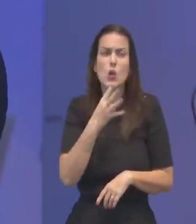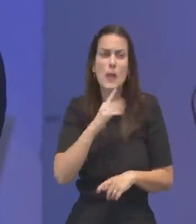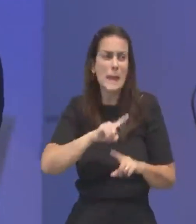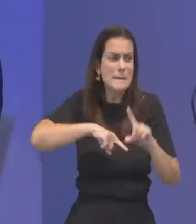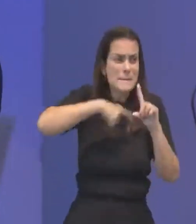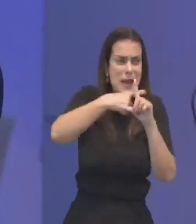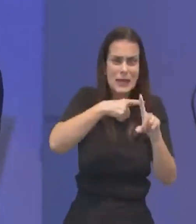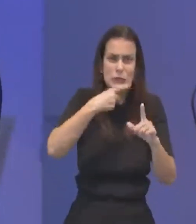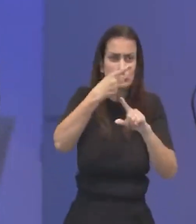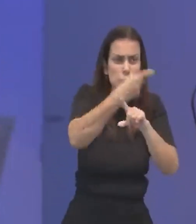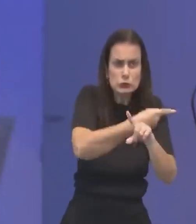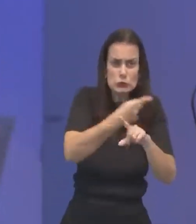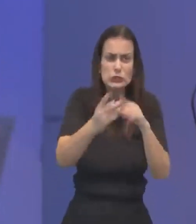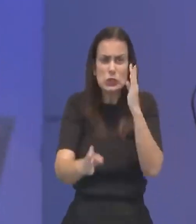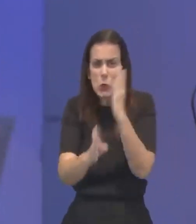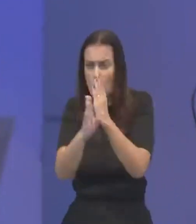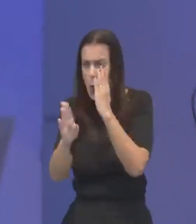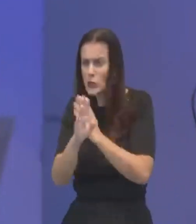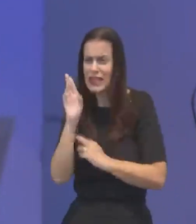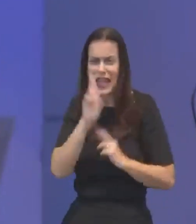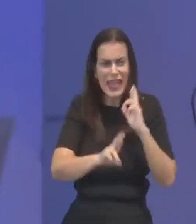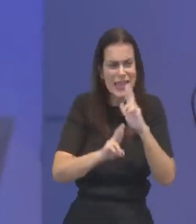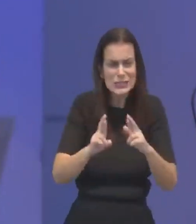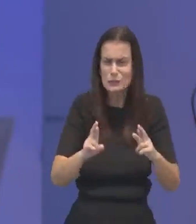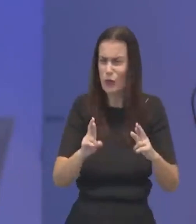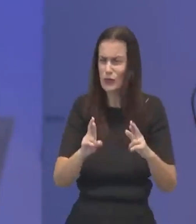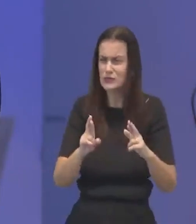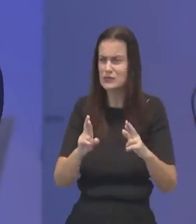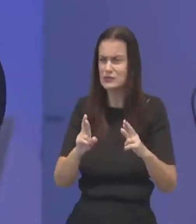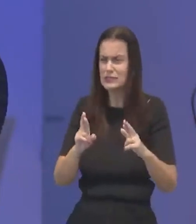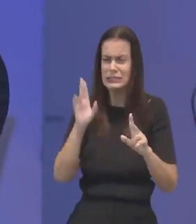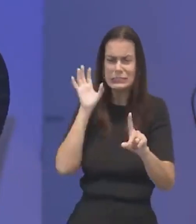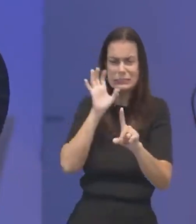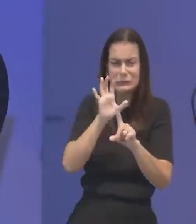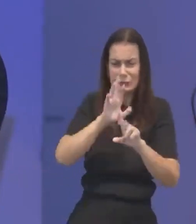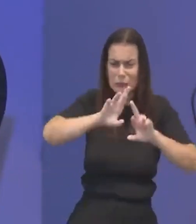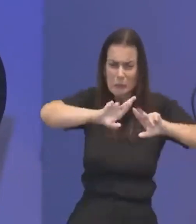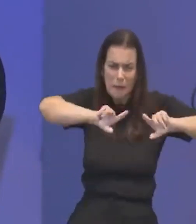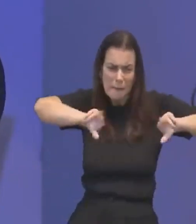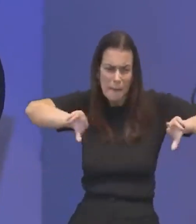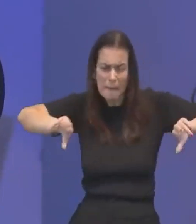geração buscando encontrar resposta por todos os lados.